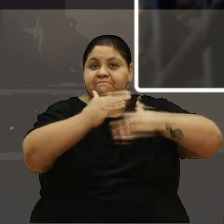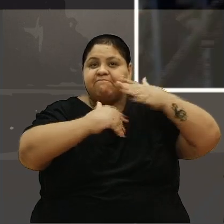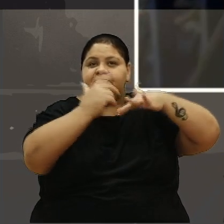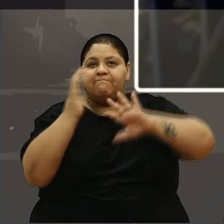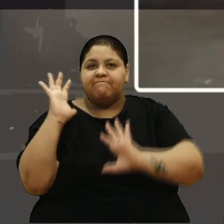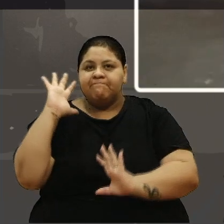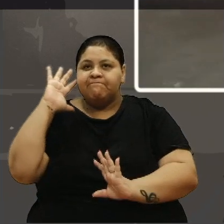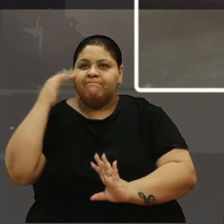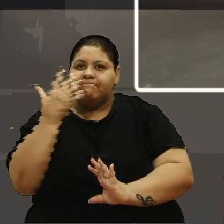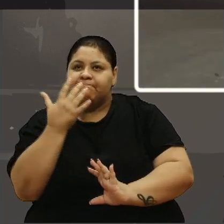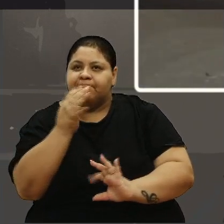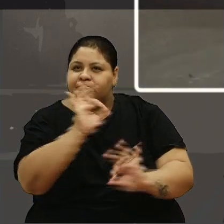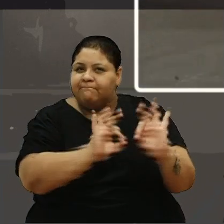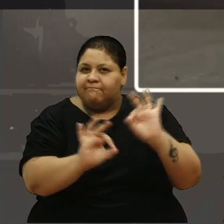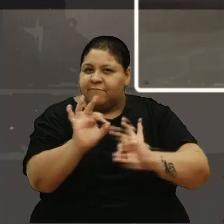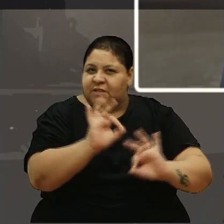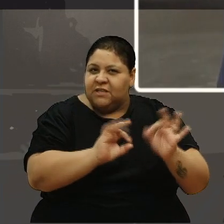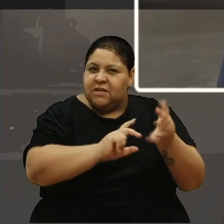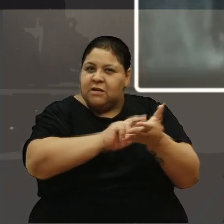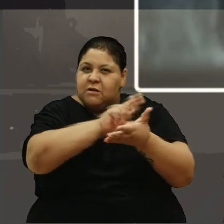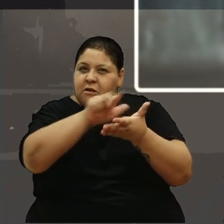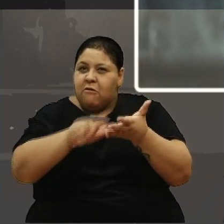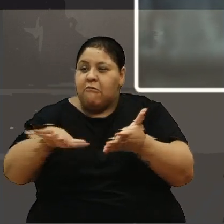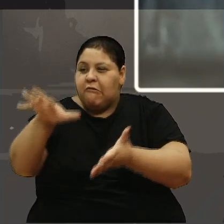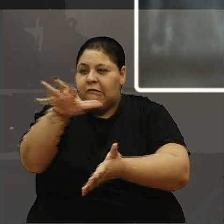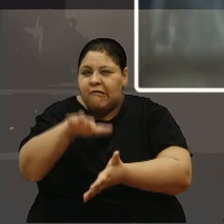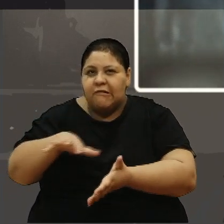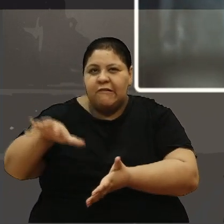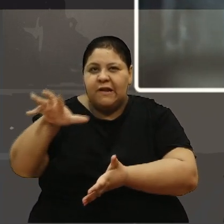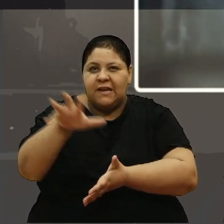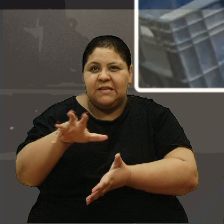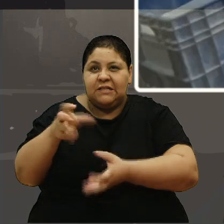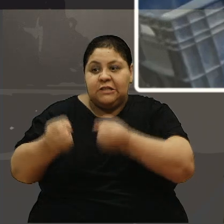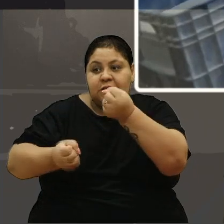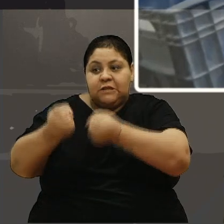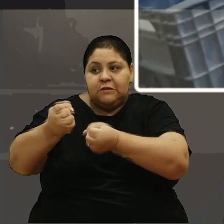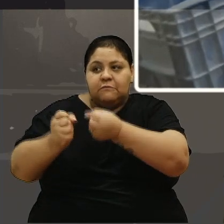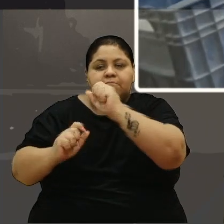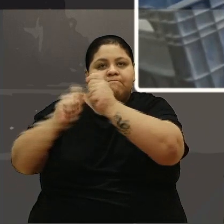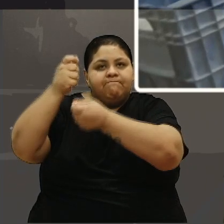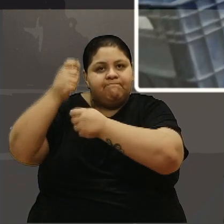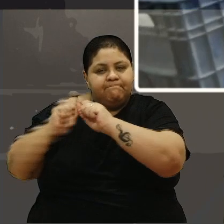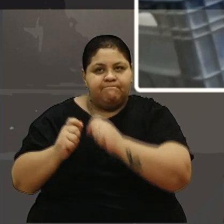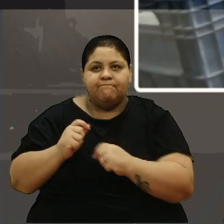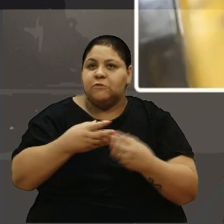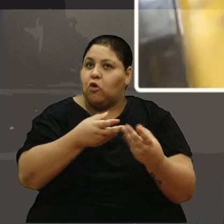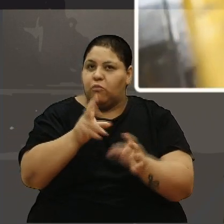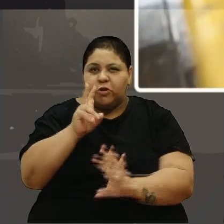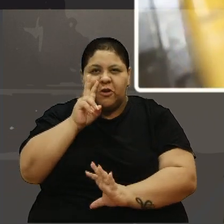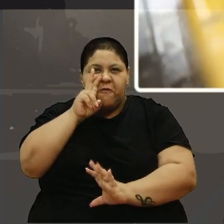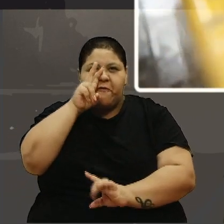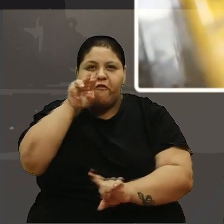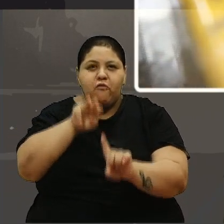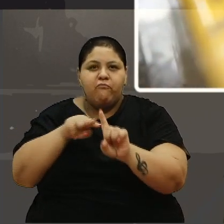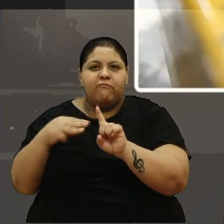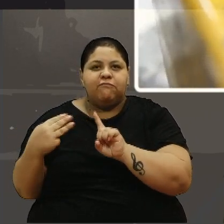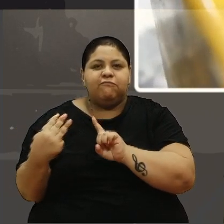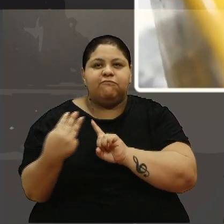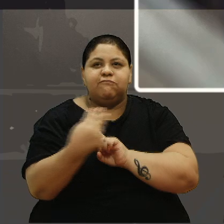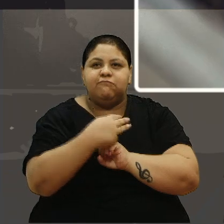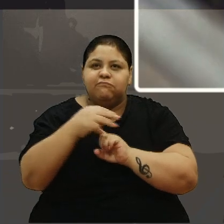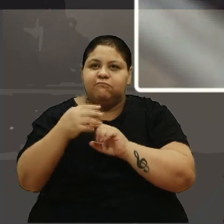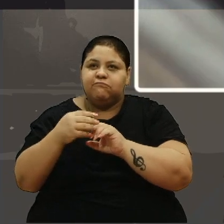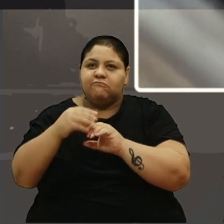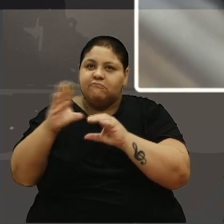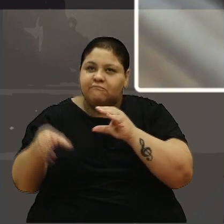de vedação para uma série de segmentos automotivos e industriais, com muita força no mercado de reposição